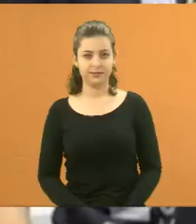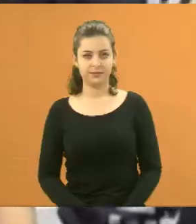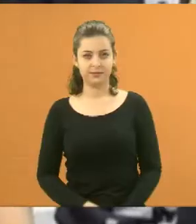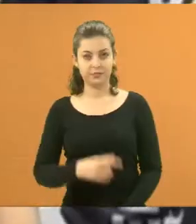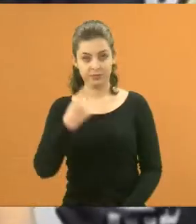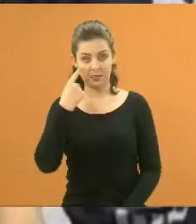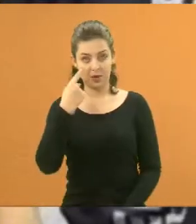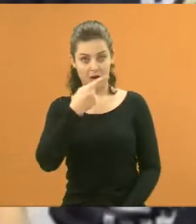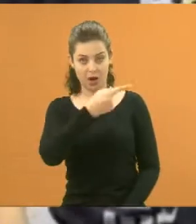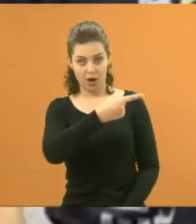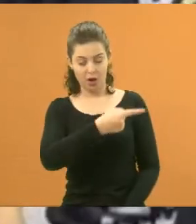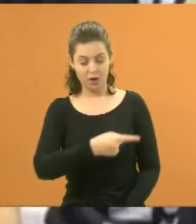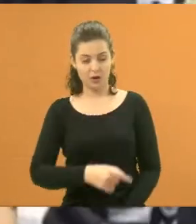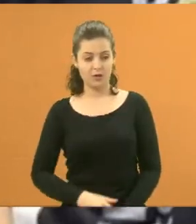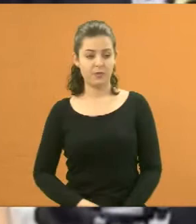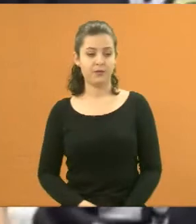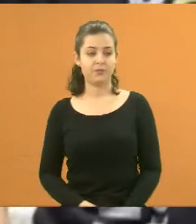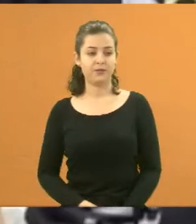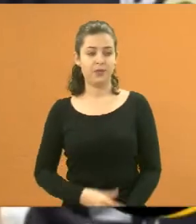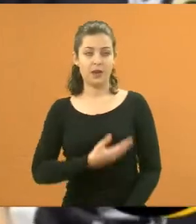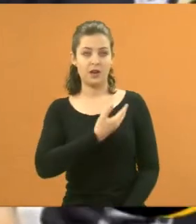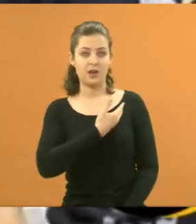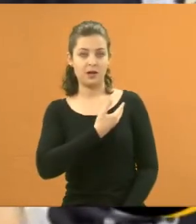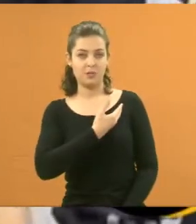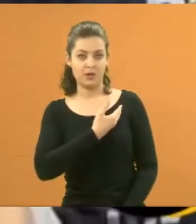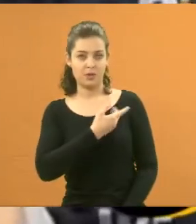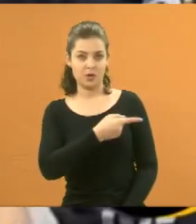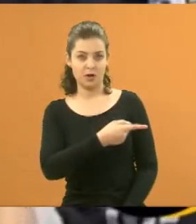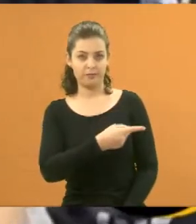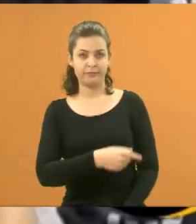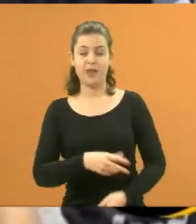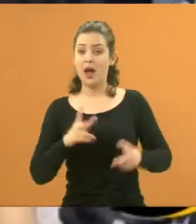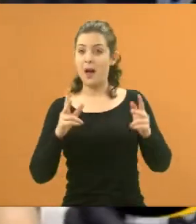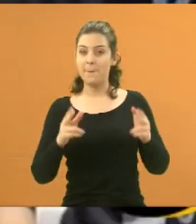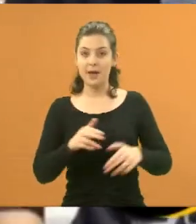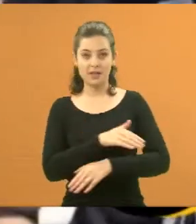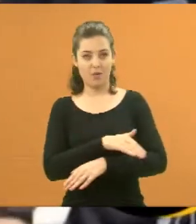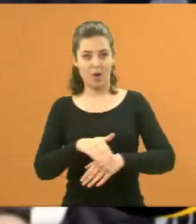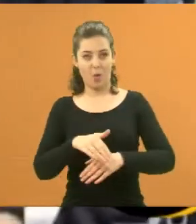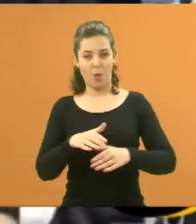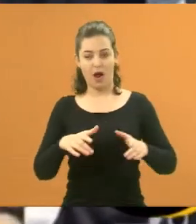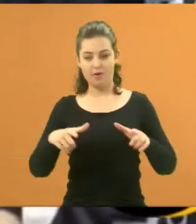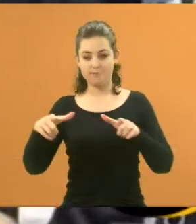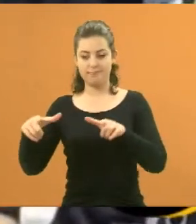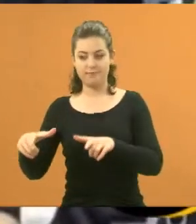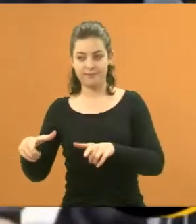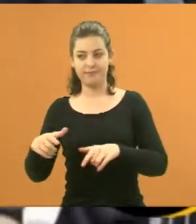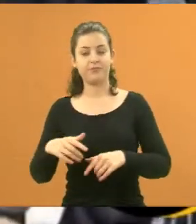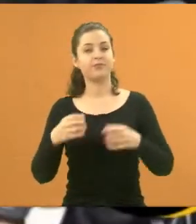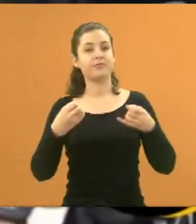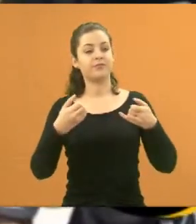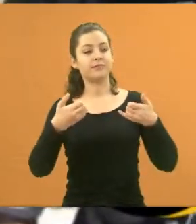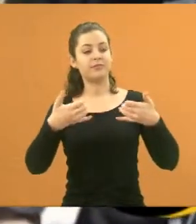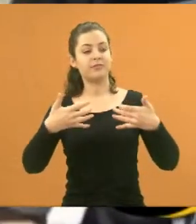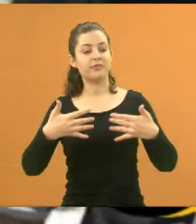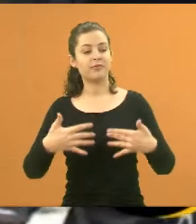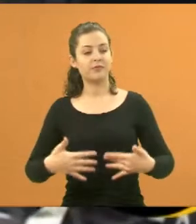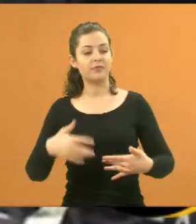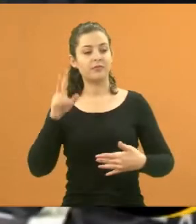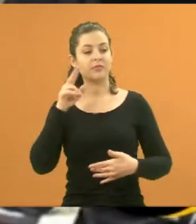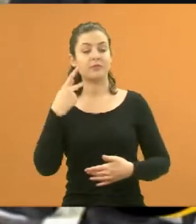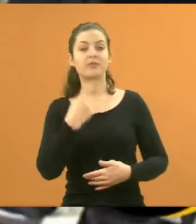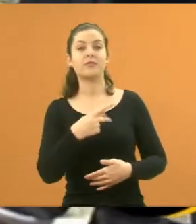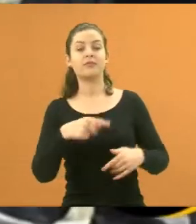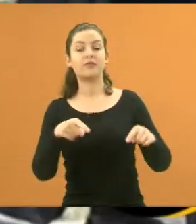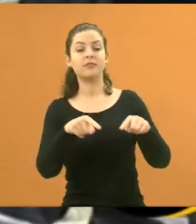vamos olhar lá. Olha só, gente, eu estou aqui com meu amigo aqui, o Claudinelson, na mesma rua que a gente mostrou a área onde foi limpa. Ele vai contar agora a história desse